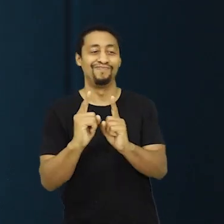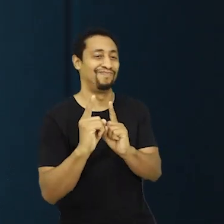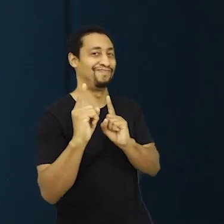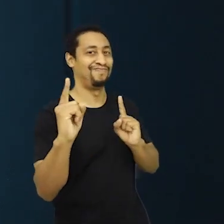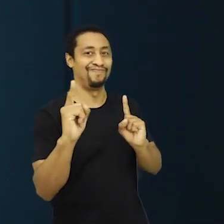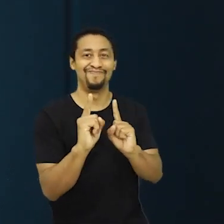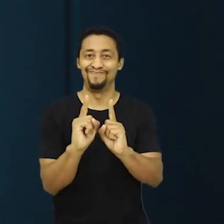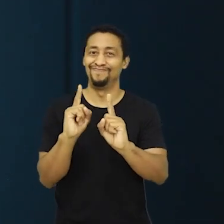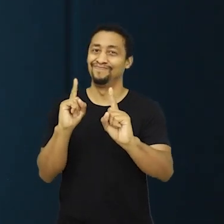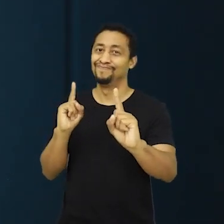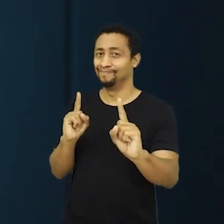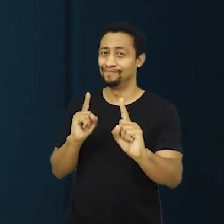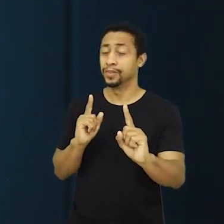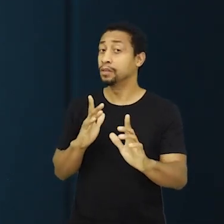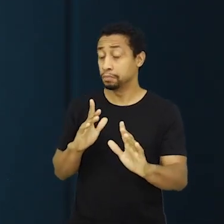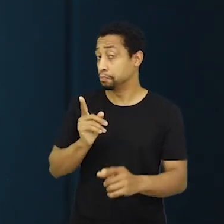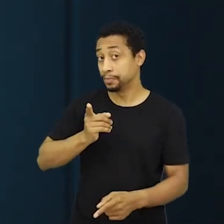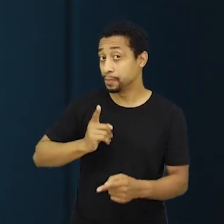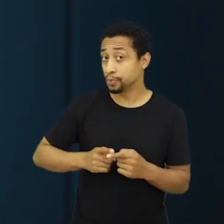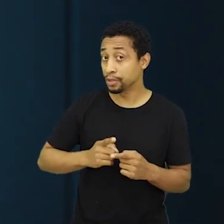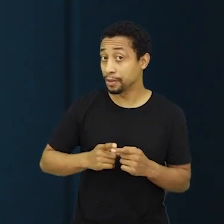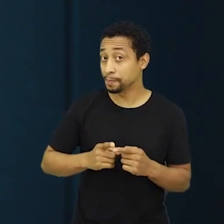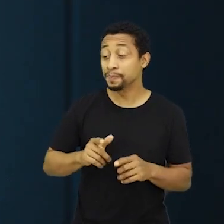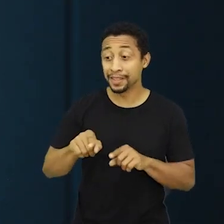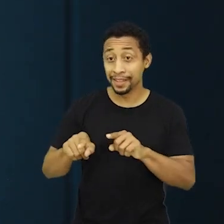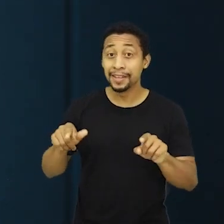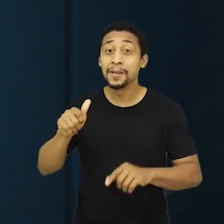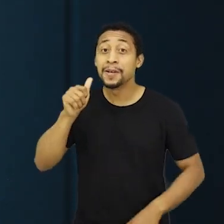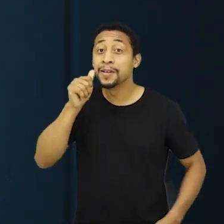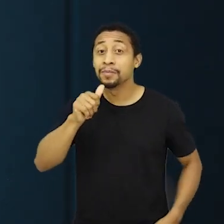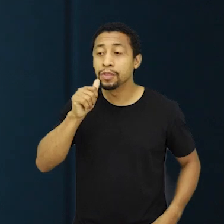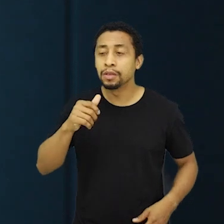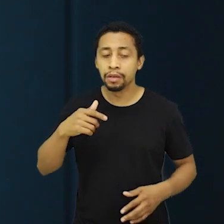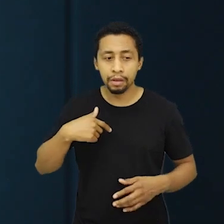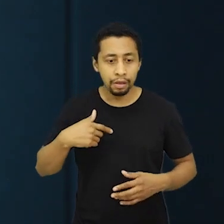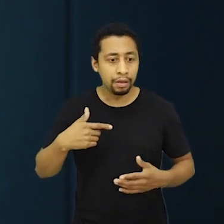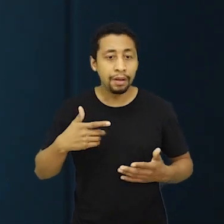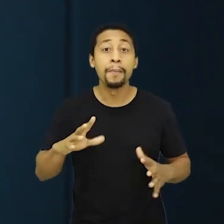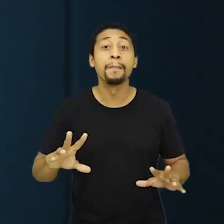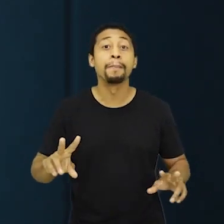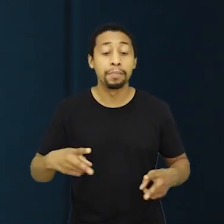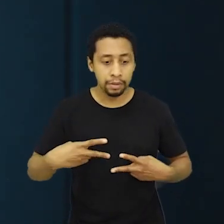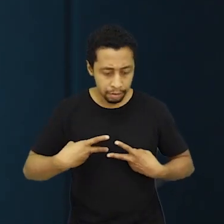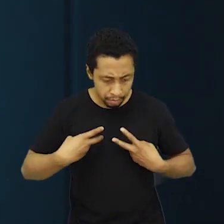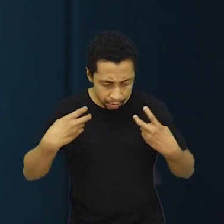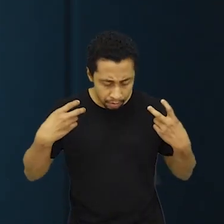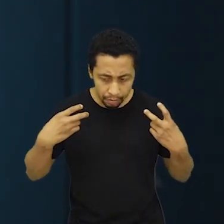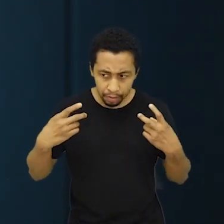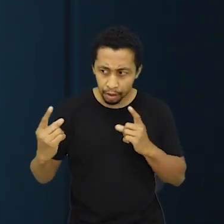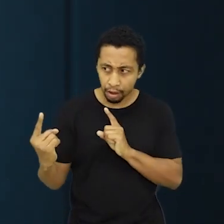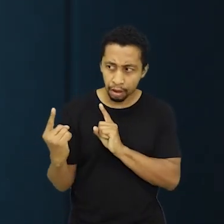espaços coletivos, elas compreenderam que elas viviam em relações de violência, com seus maridos,